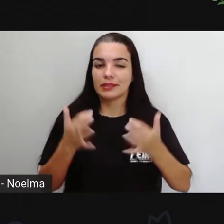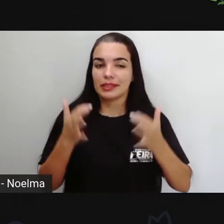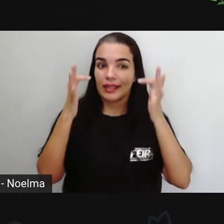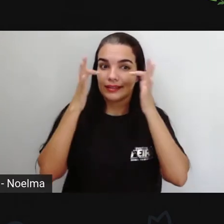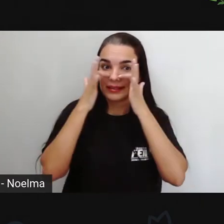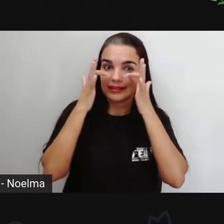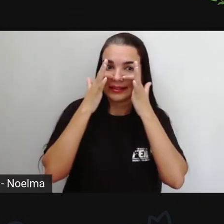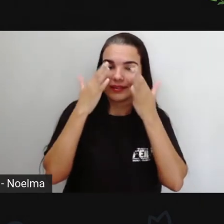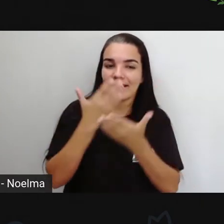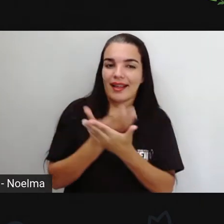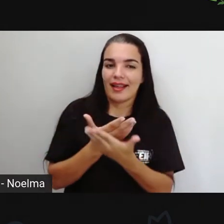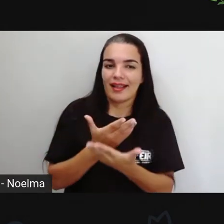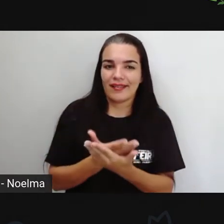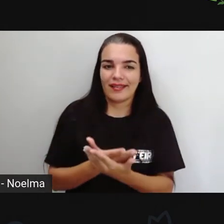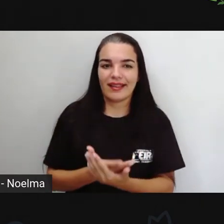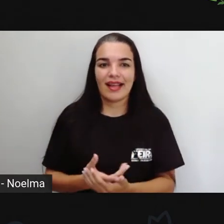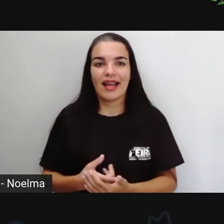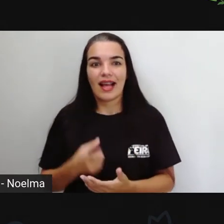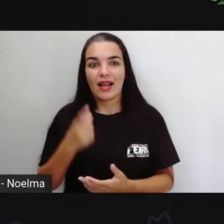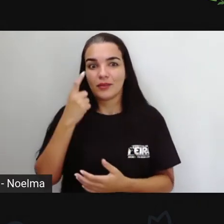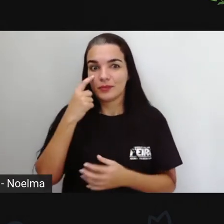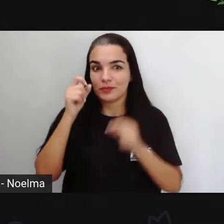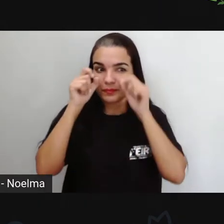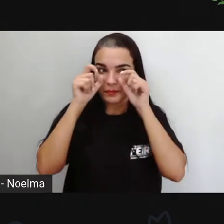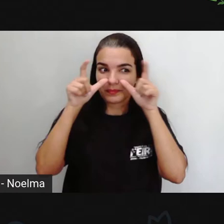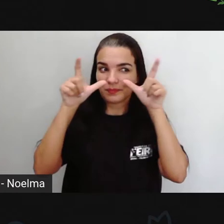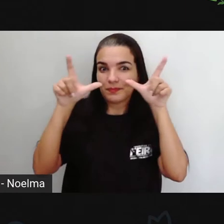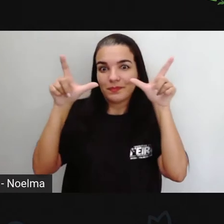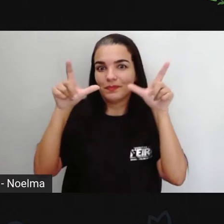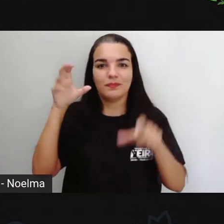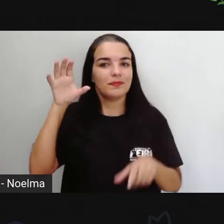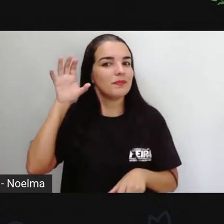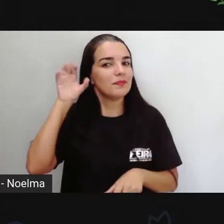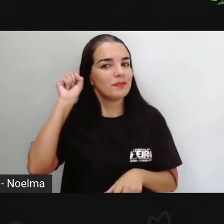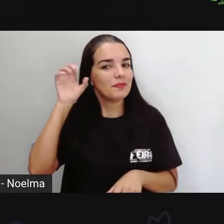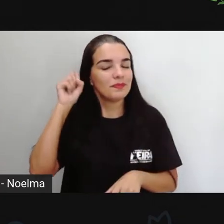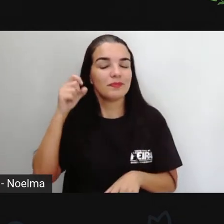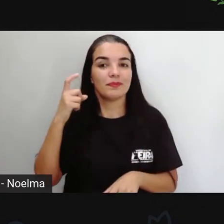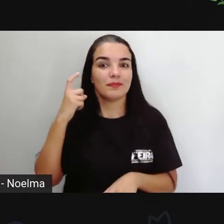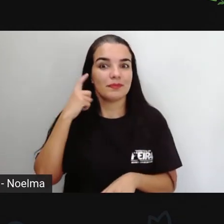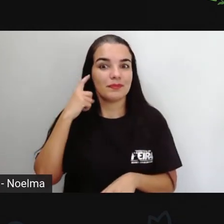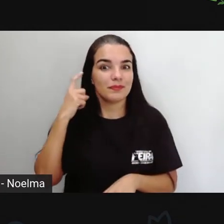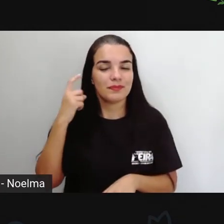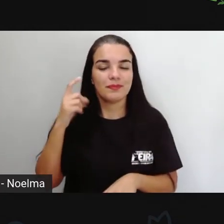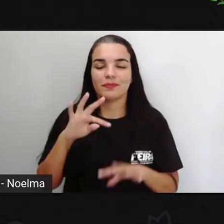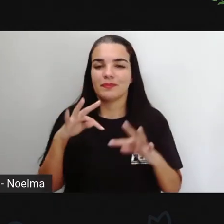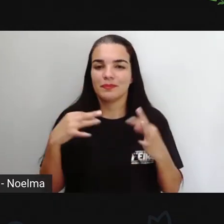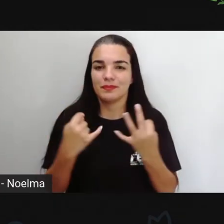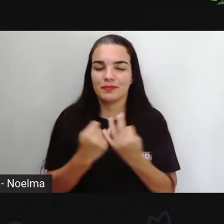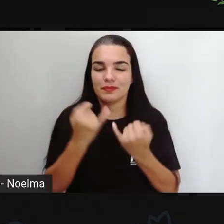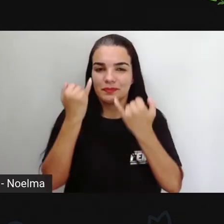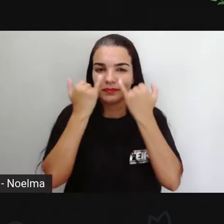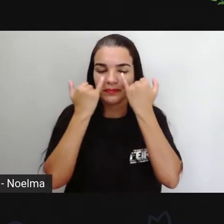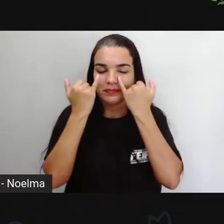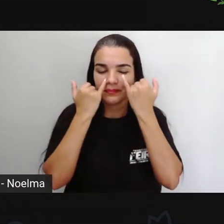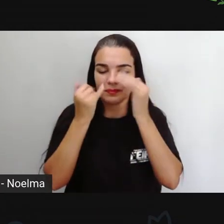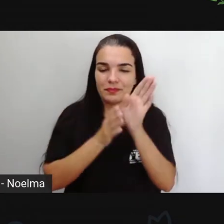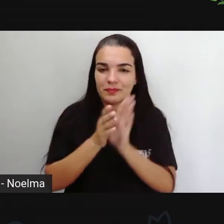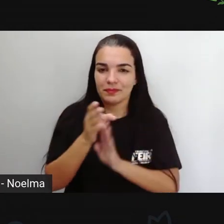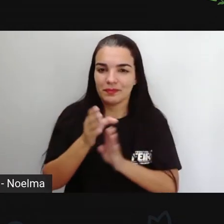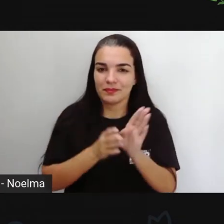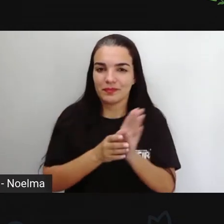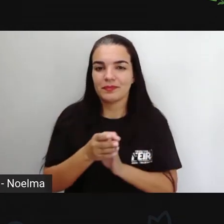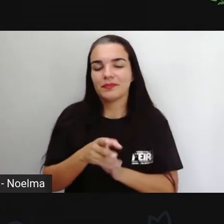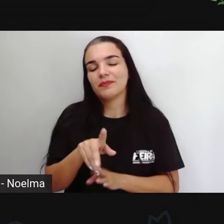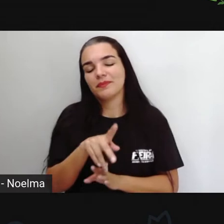prestar atenção, né? Ficar com os olhos, os ouvidos atentos para que todas as informações, todas as orientações